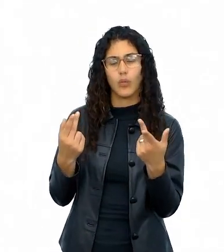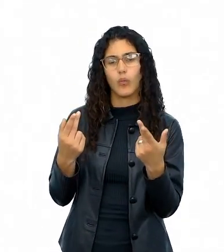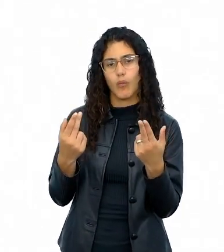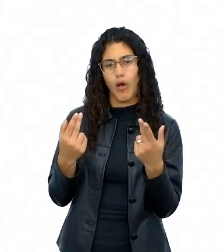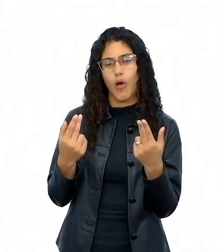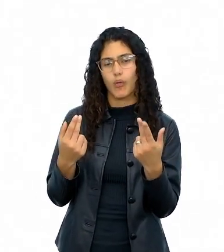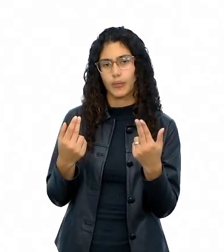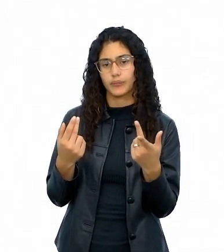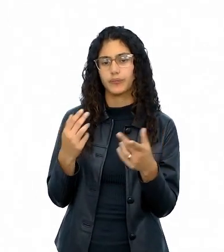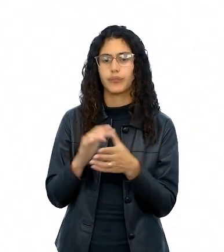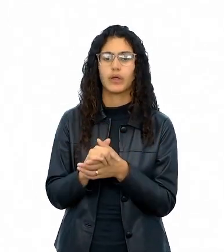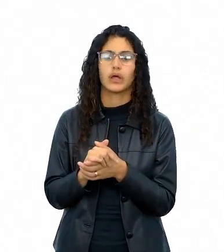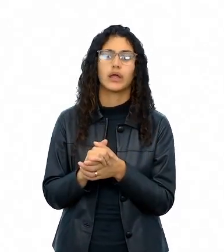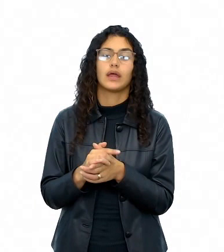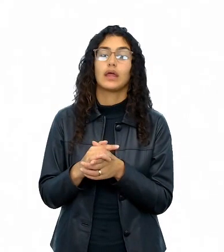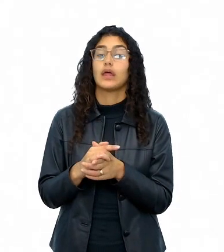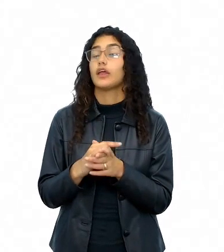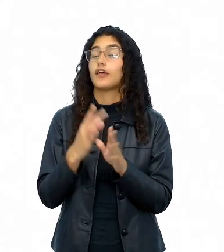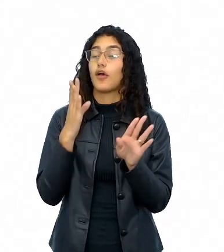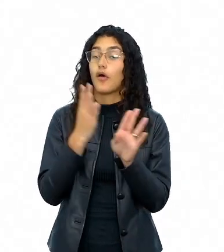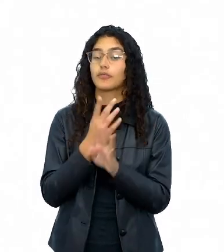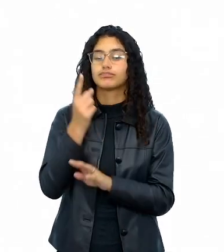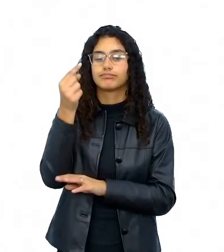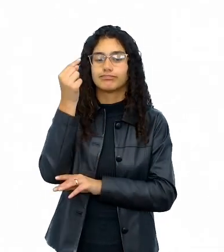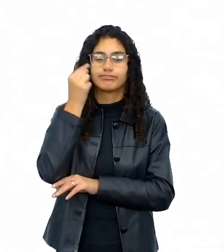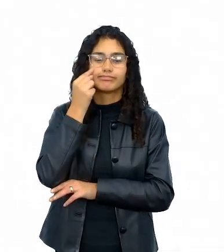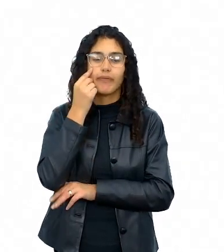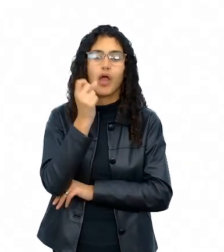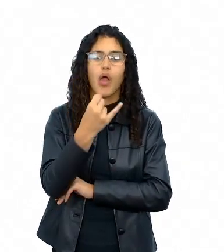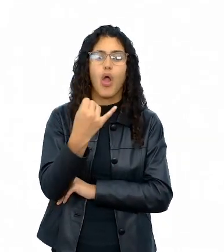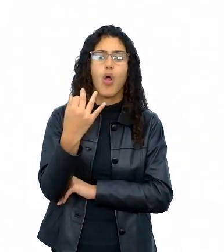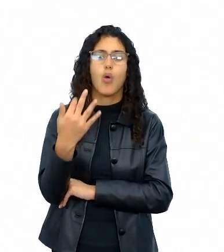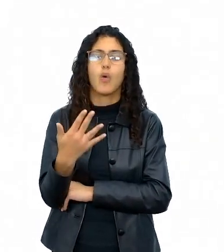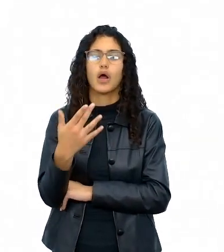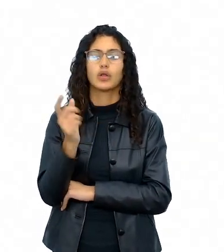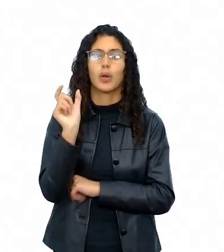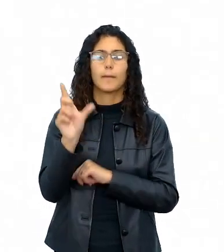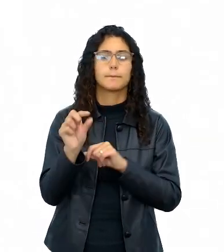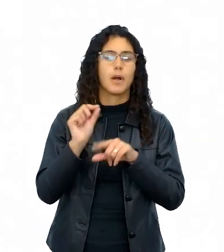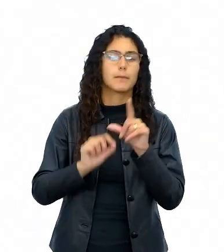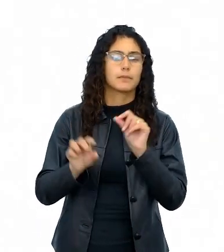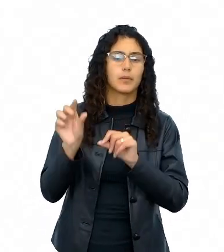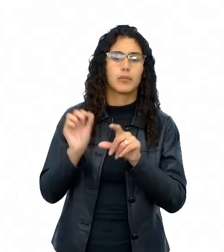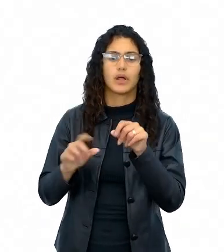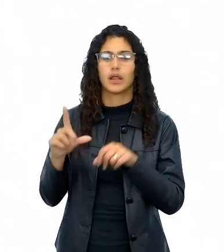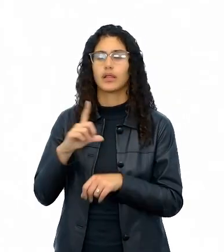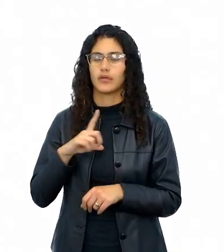de bombons, determine mentalmente quantos bombons cada sobrinho